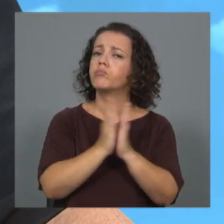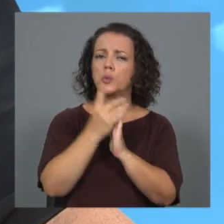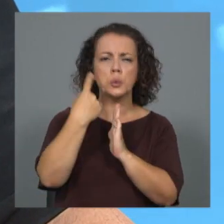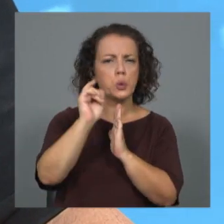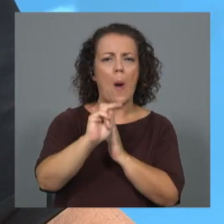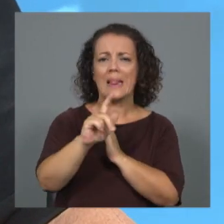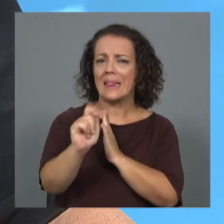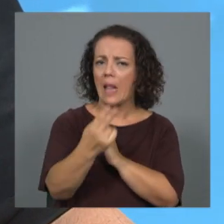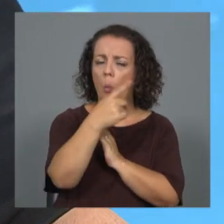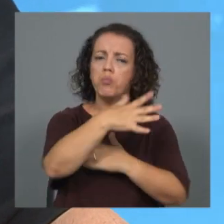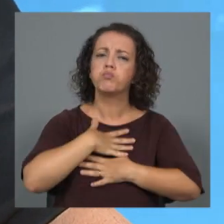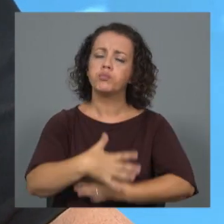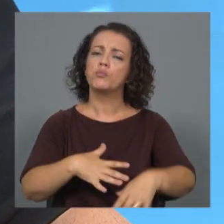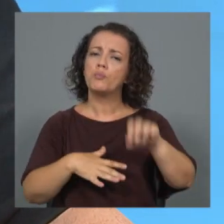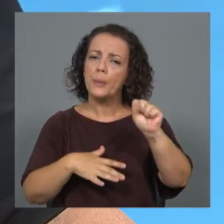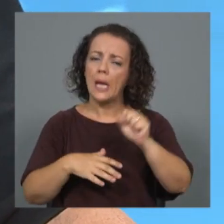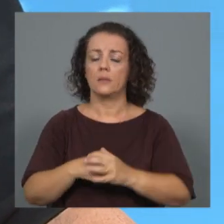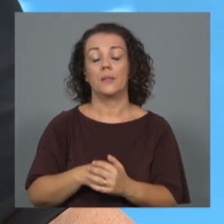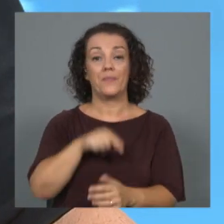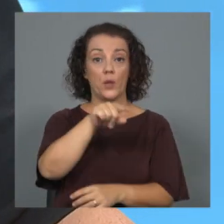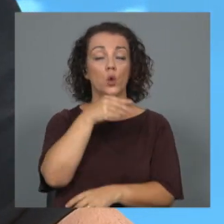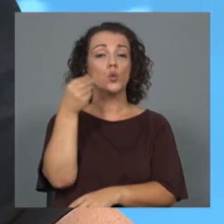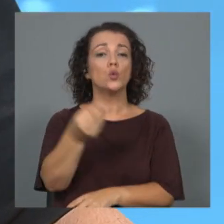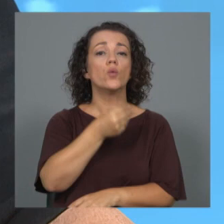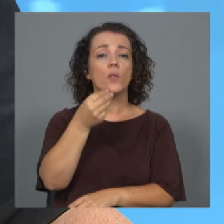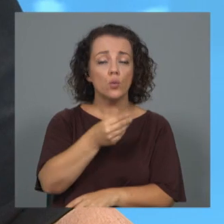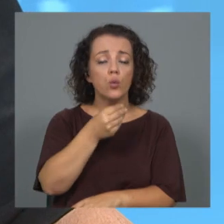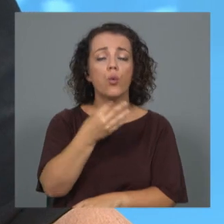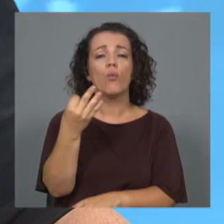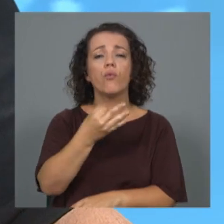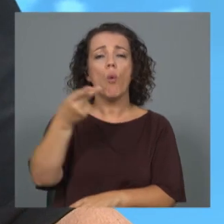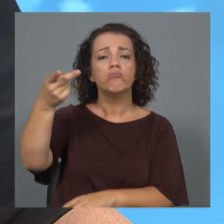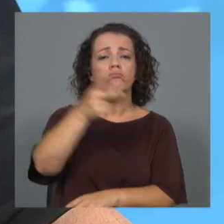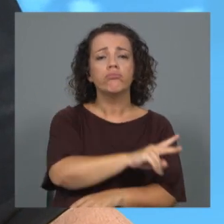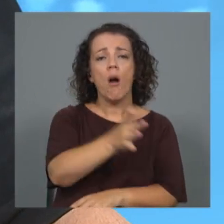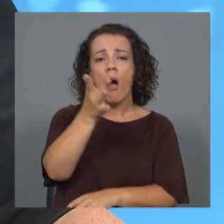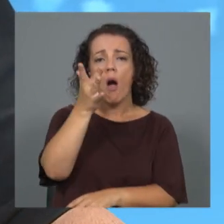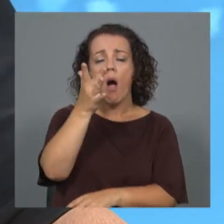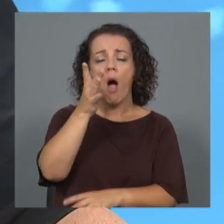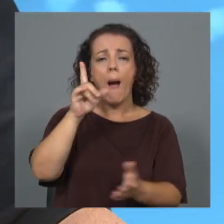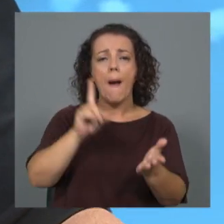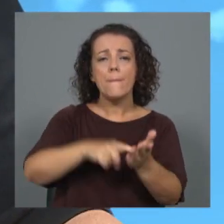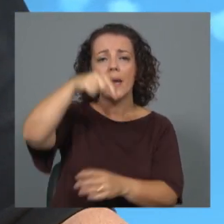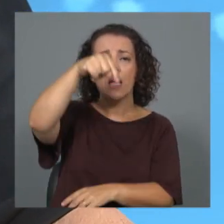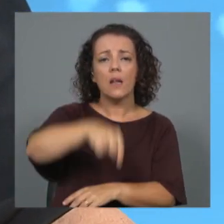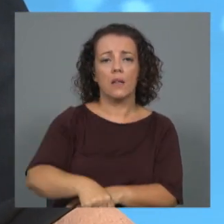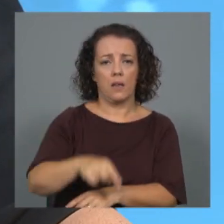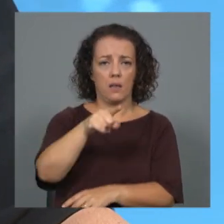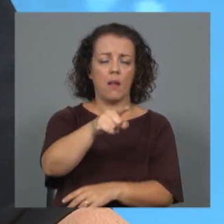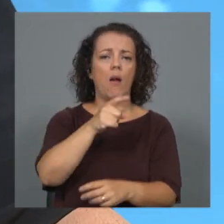socialista, que na sua juventude foi para a América Latina combater como guerrilheiro ao lado do Fidel de